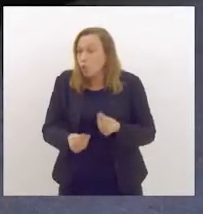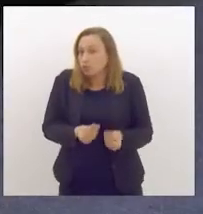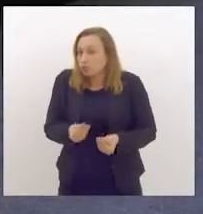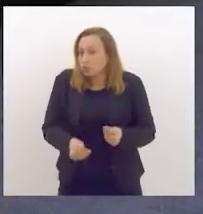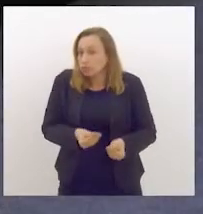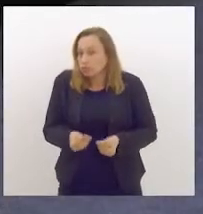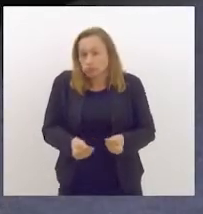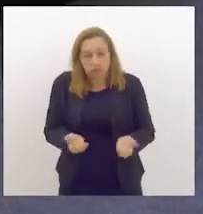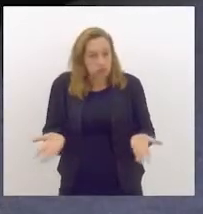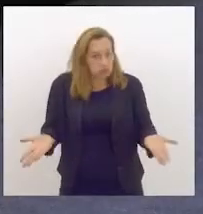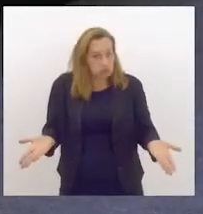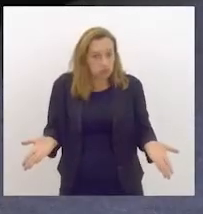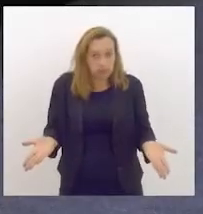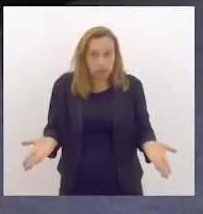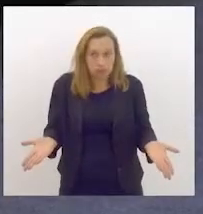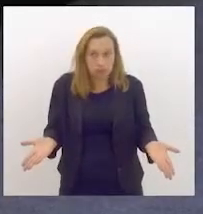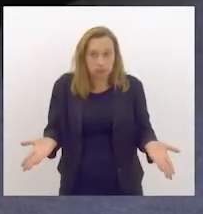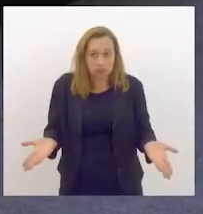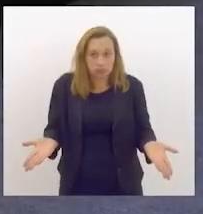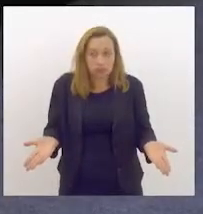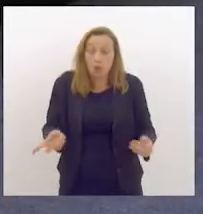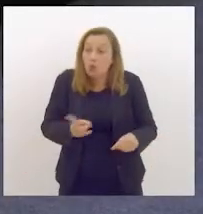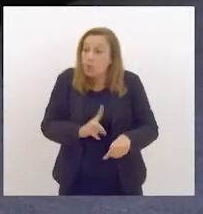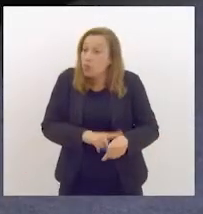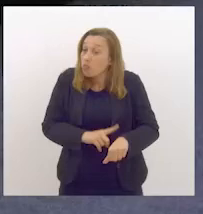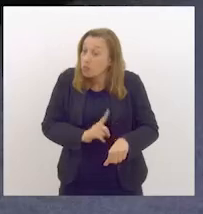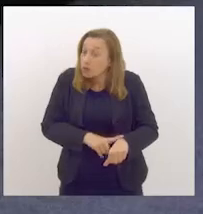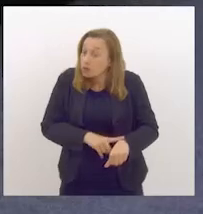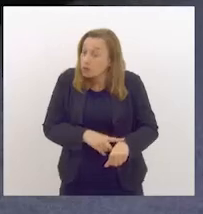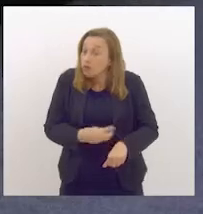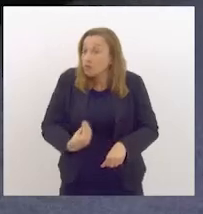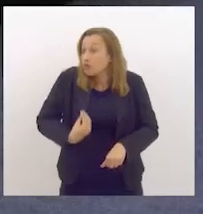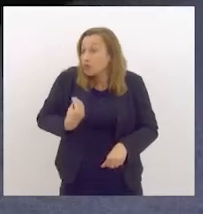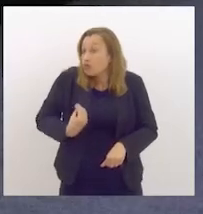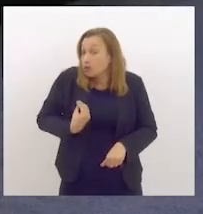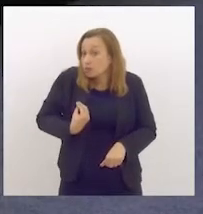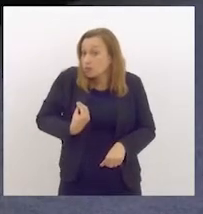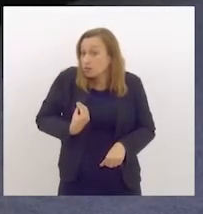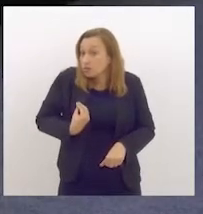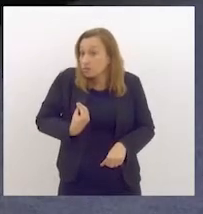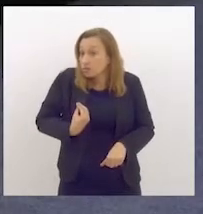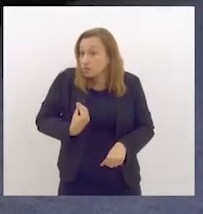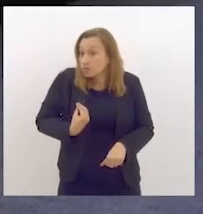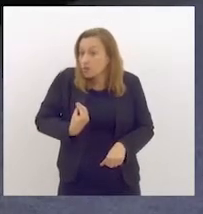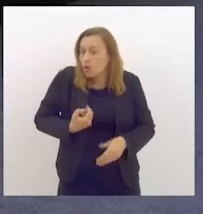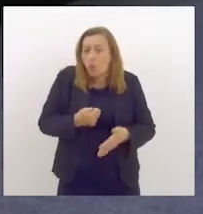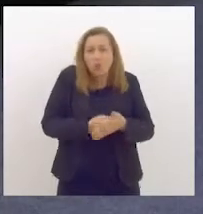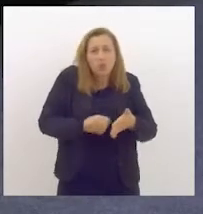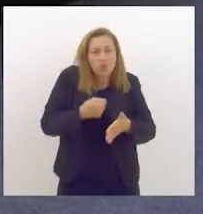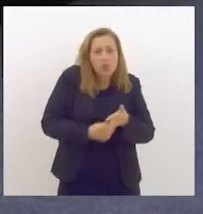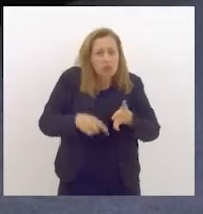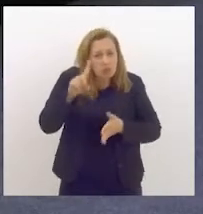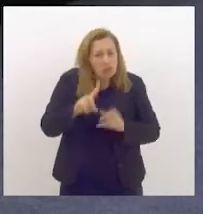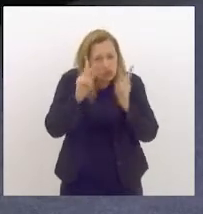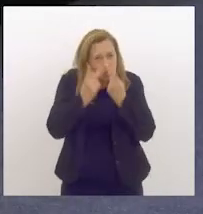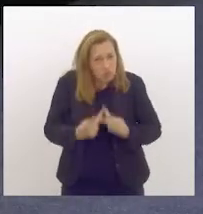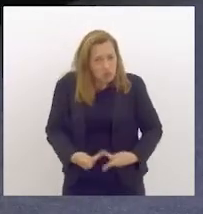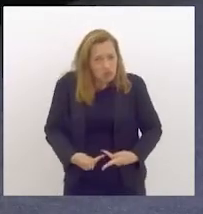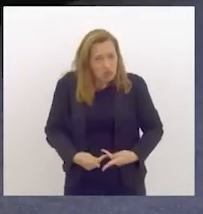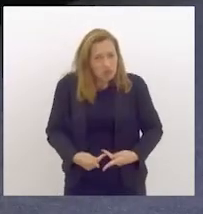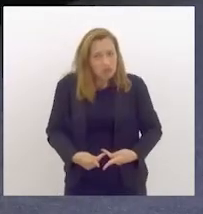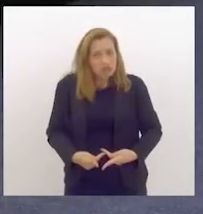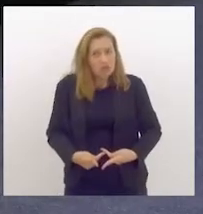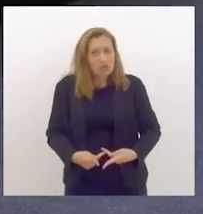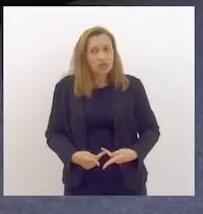para quê E no momento que a gente vive que a luta por direitos humanos